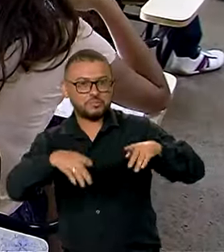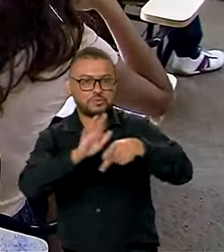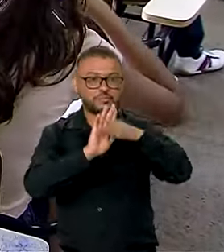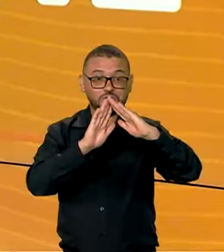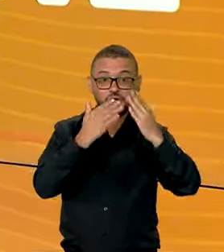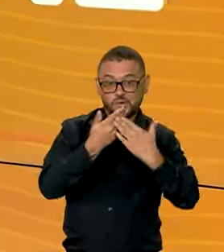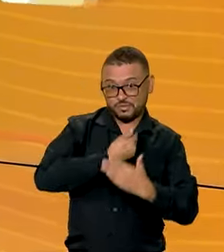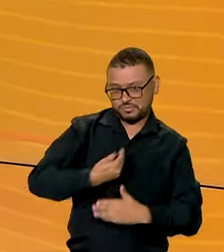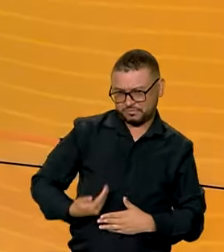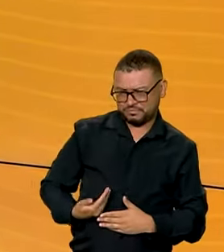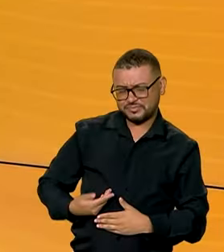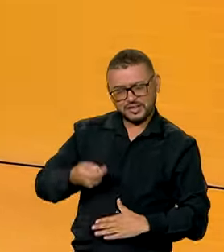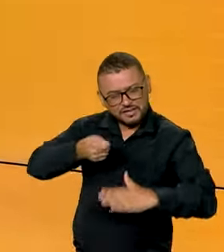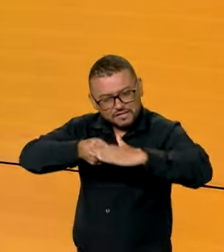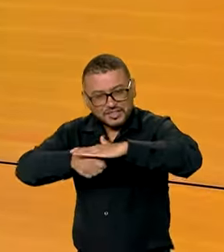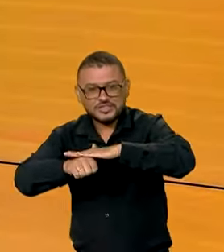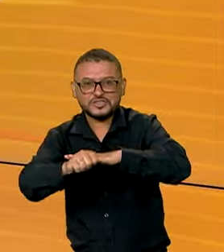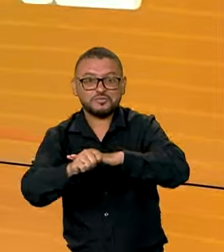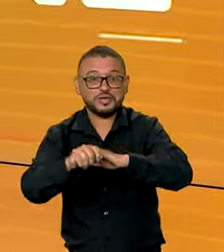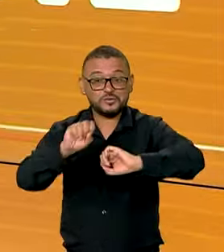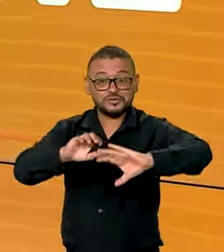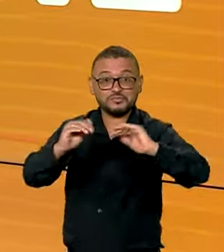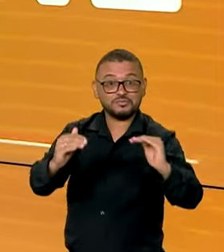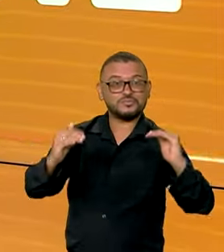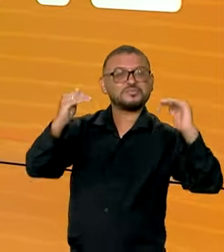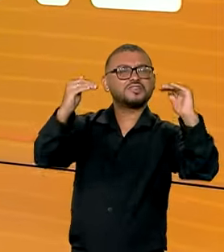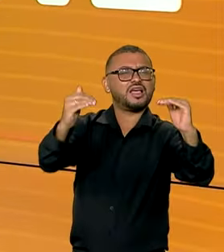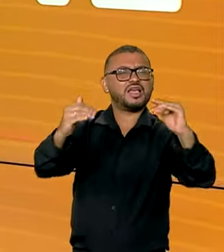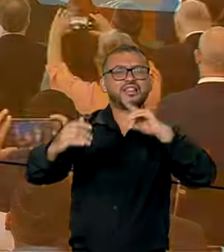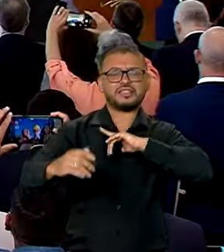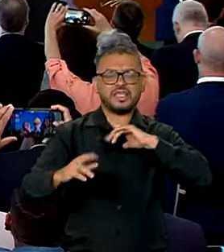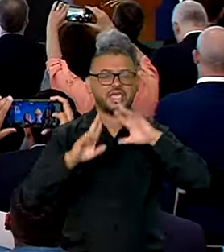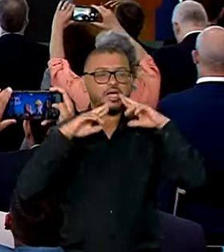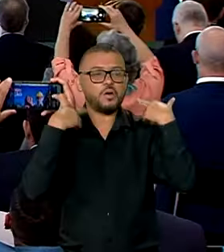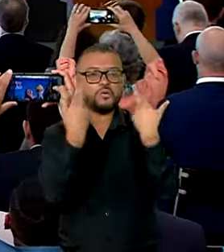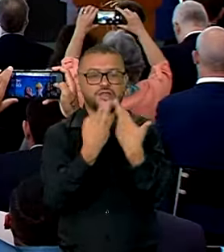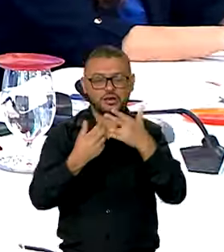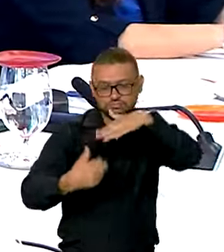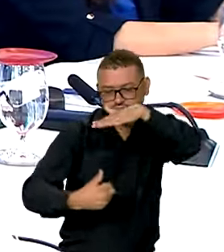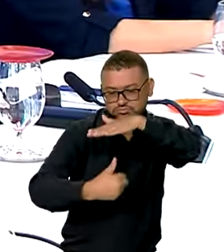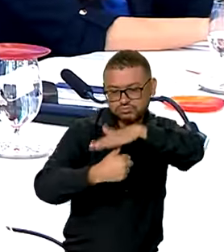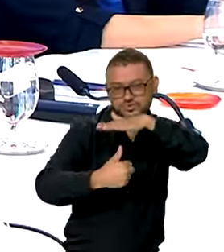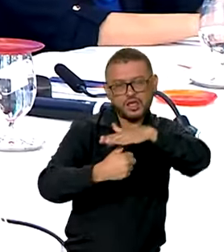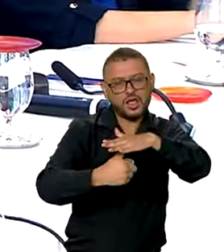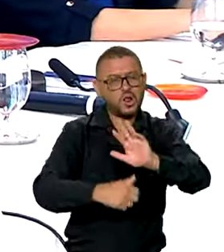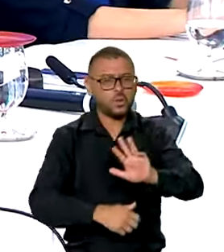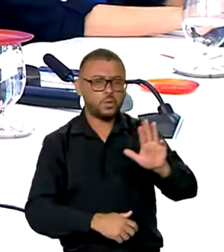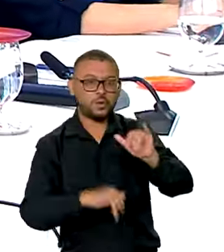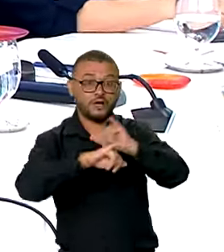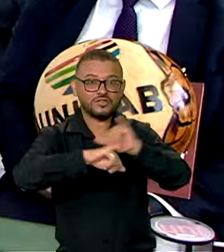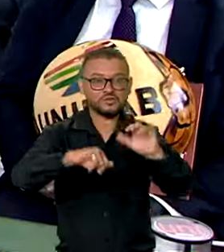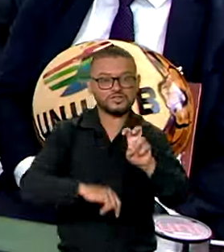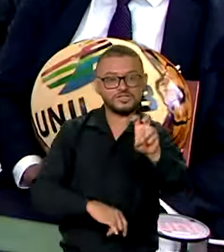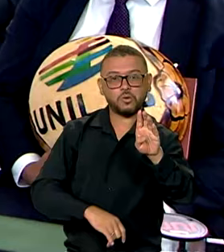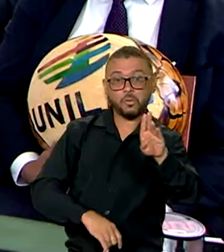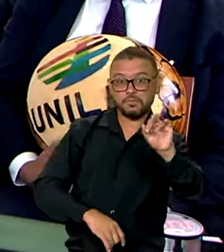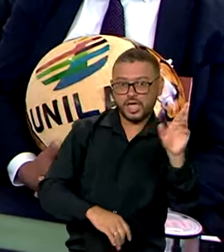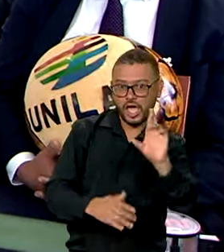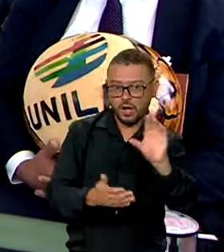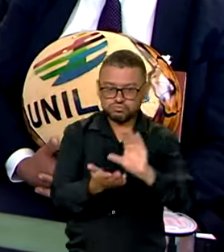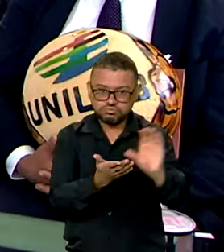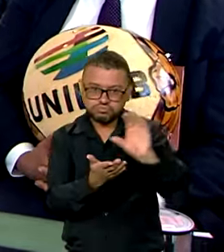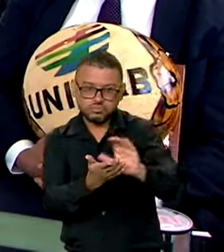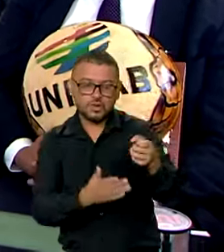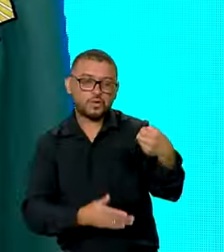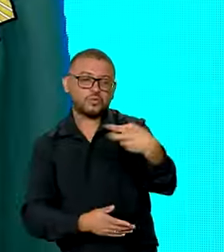Escolas Públicas. Investimentos no ensino superior. Em reunião com reitores, Lula anuncia 5,5 bilhões de